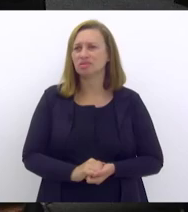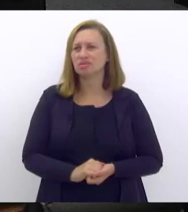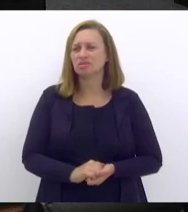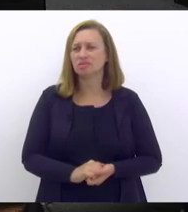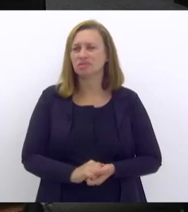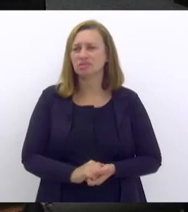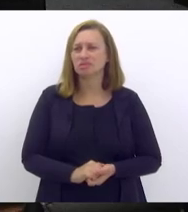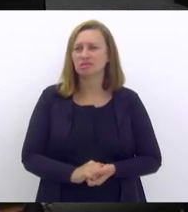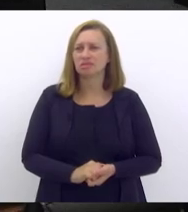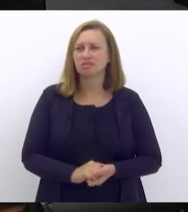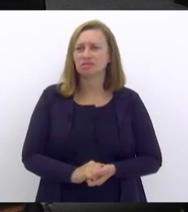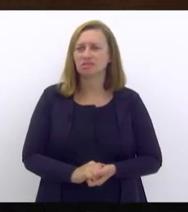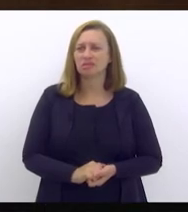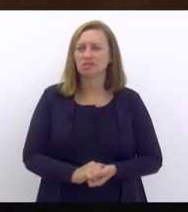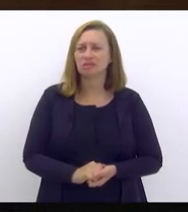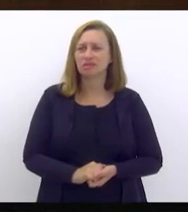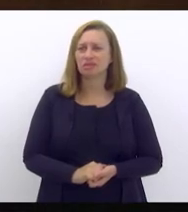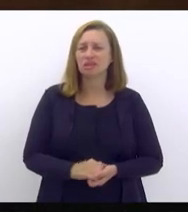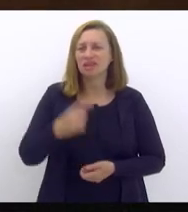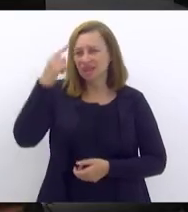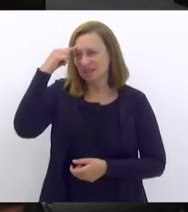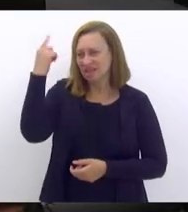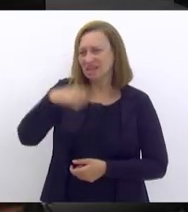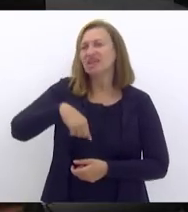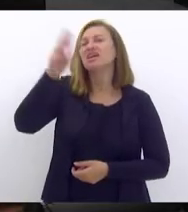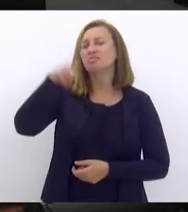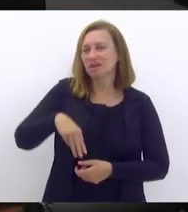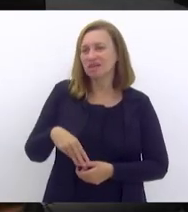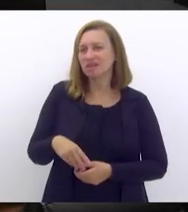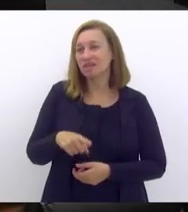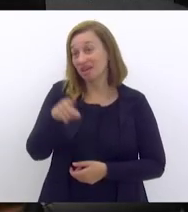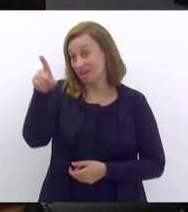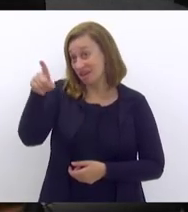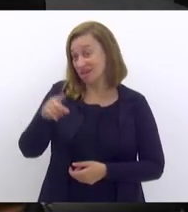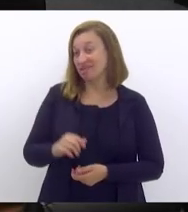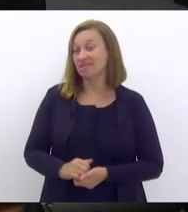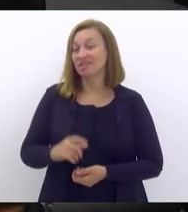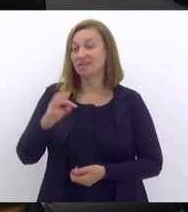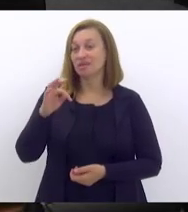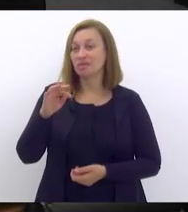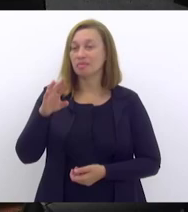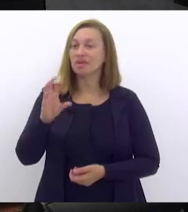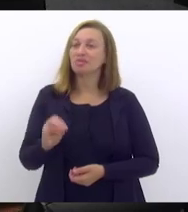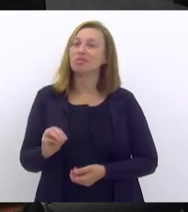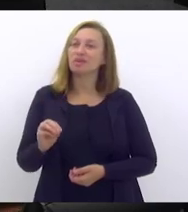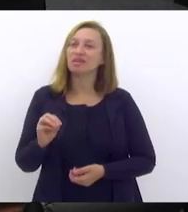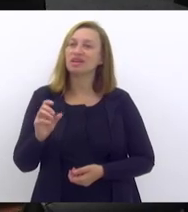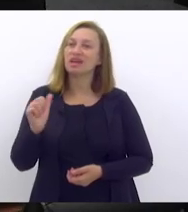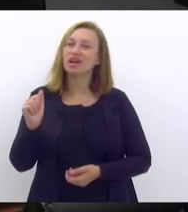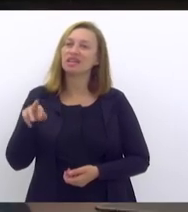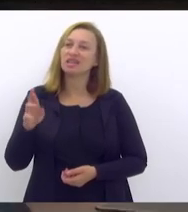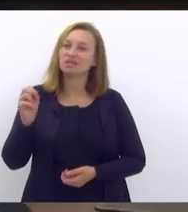Quem manda aqui, apóstolo, são eles. Márcio Galberto e Anderson Moraes.